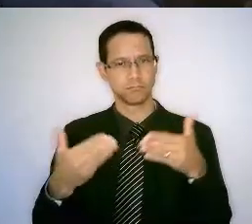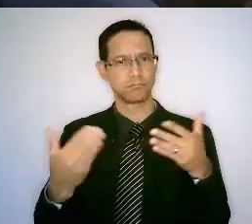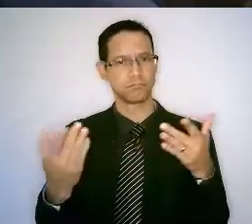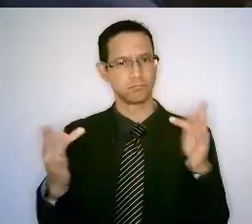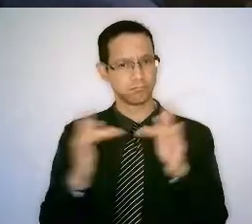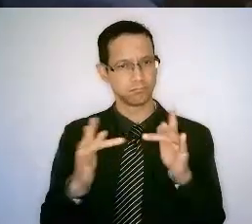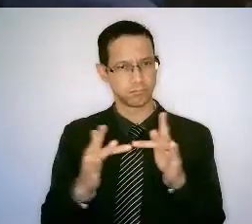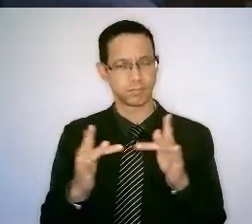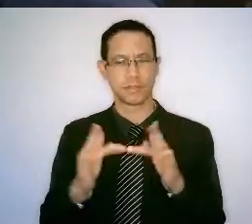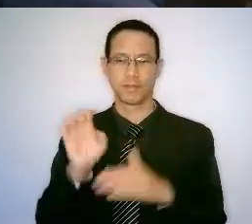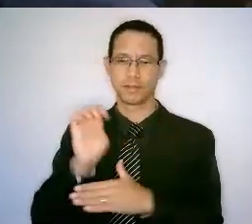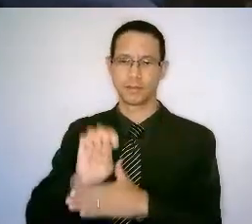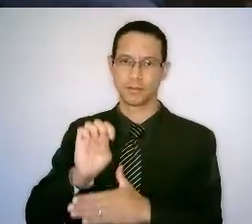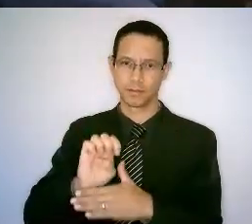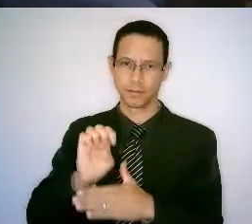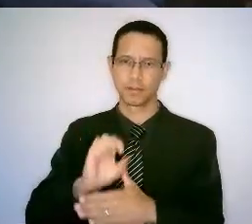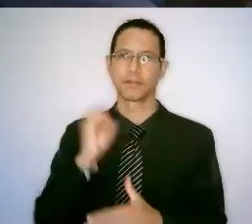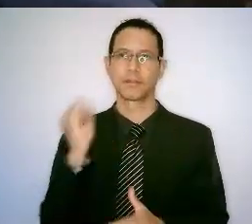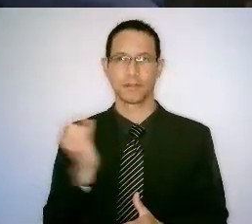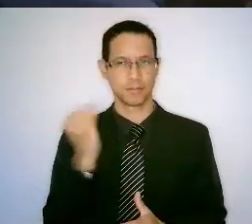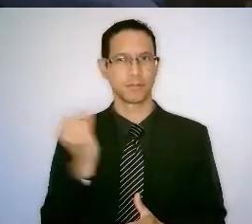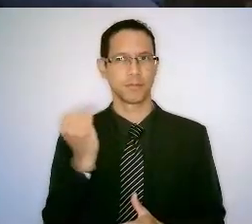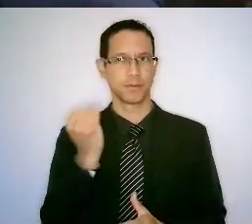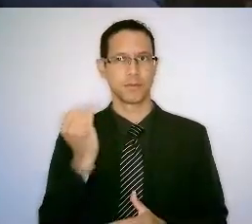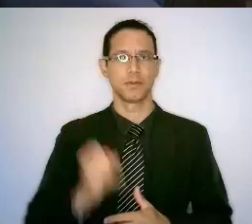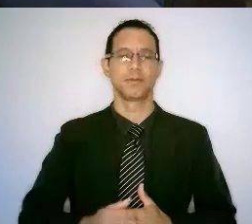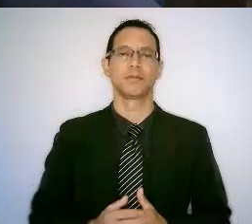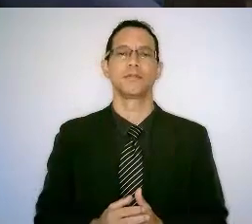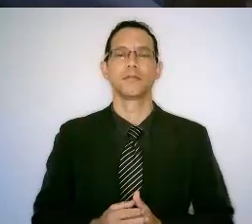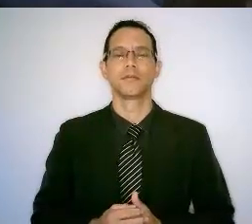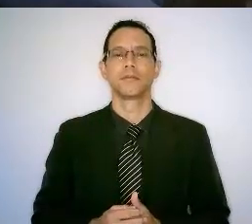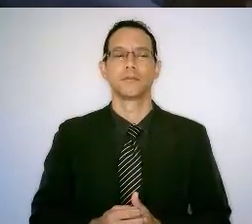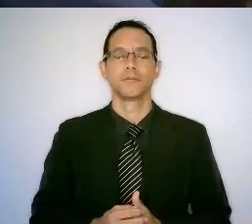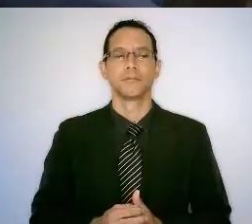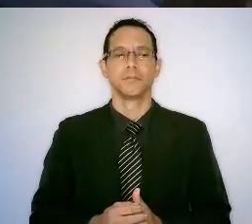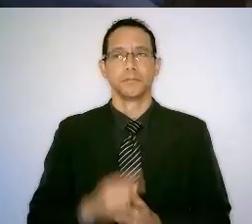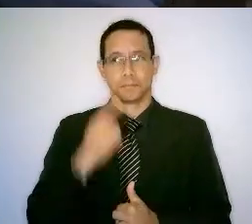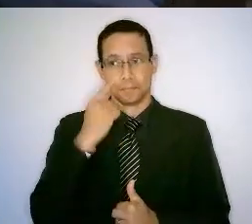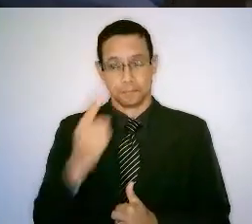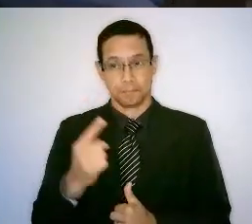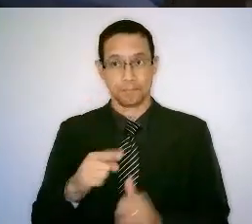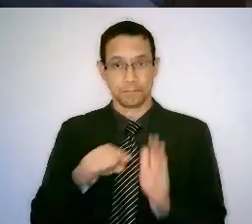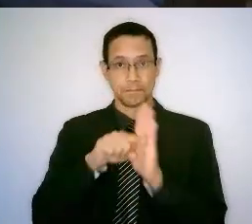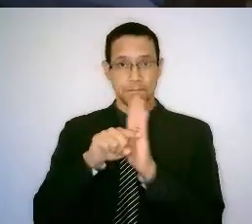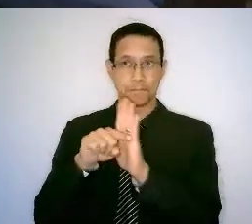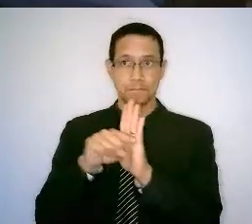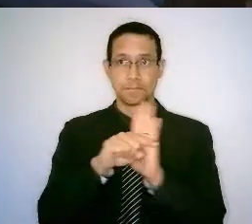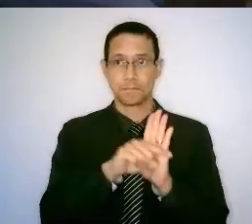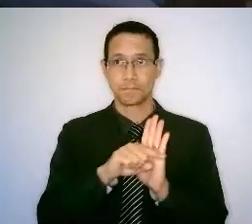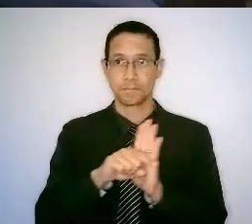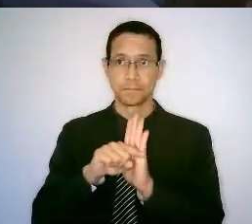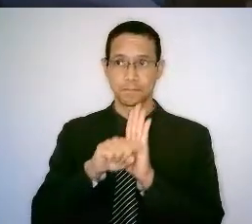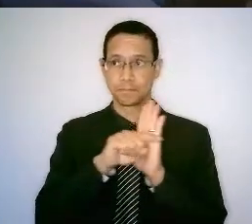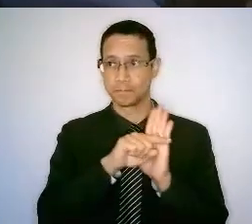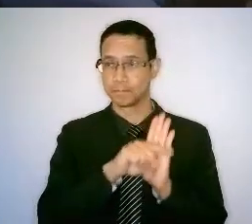importante. E nós vimos nessas inspeções justamente